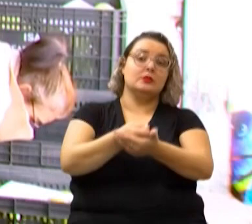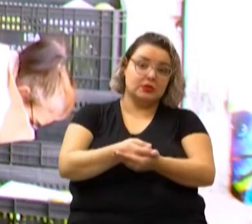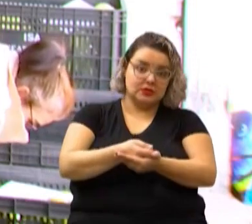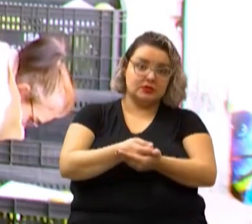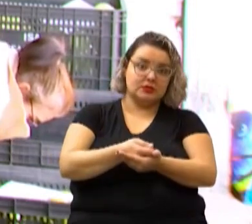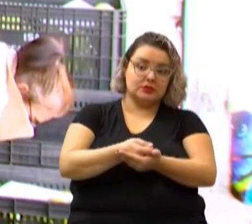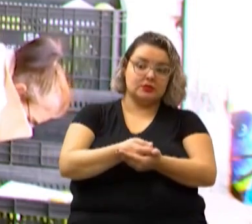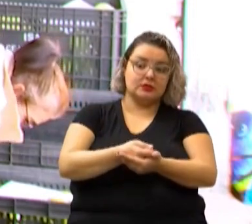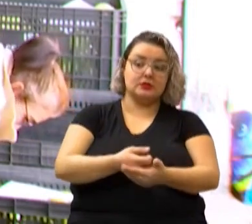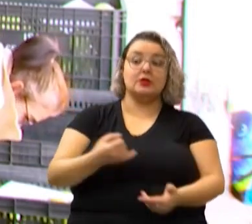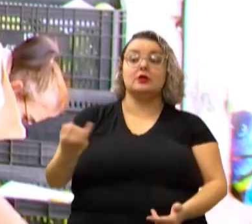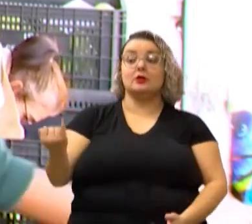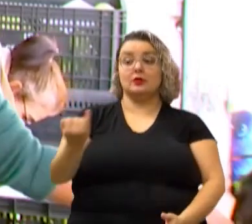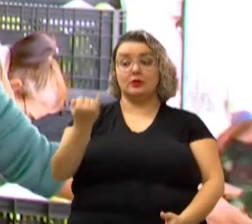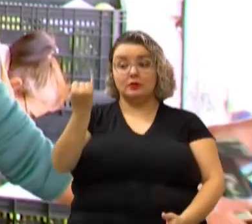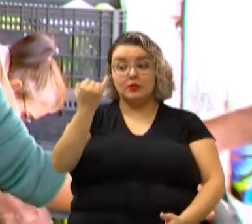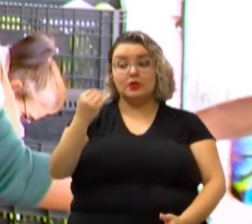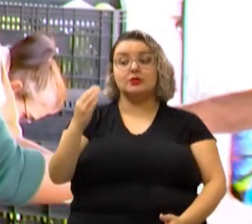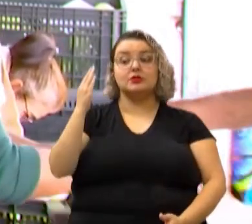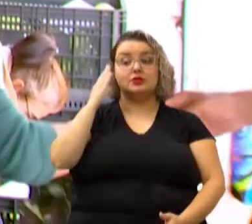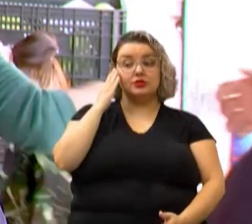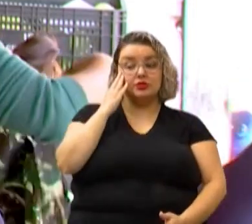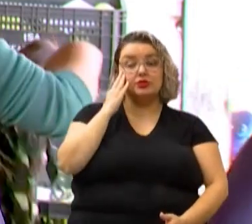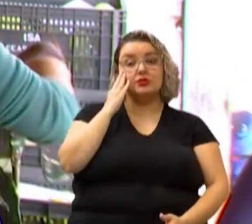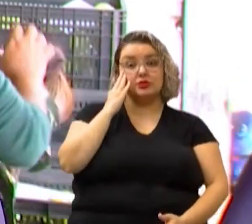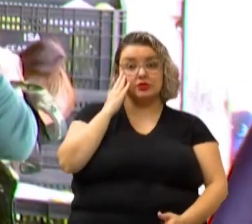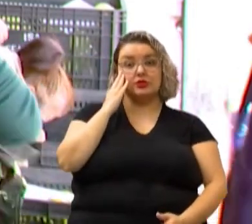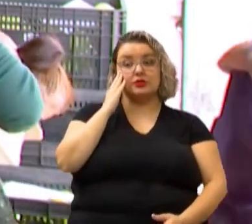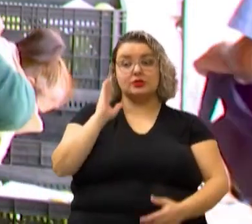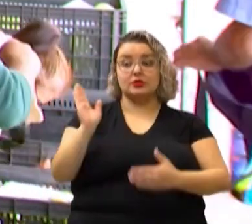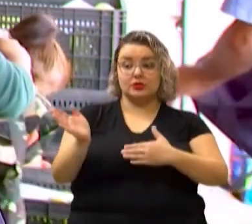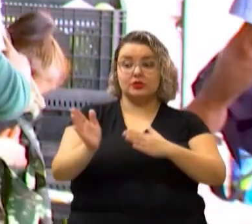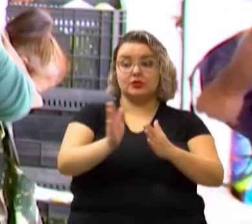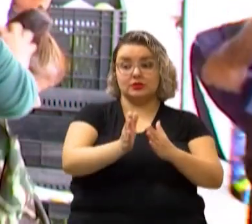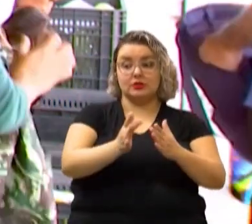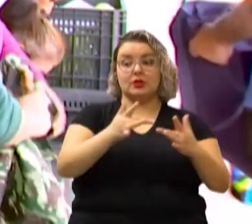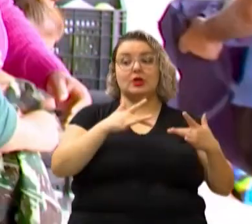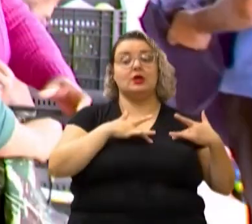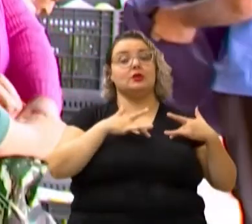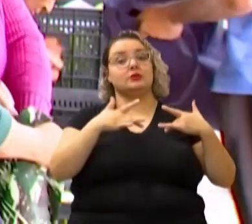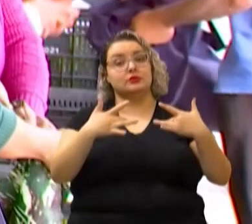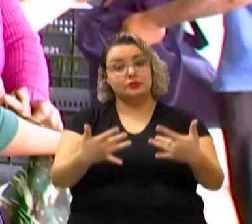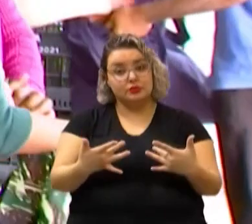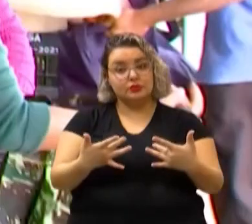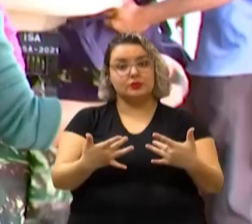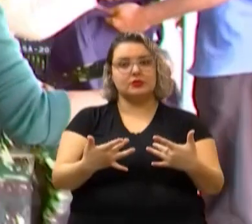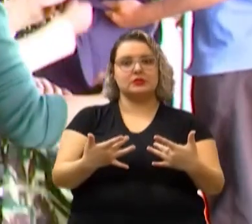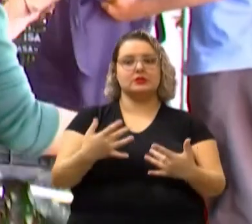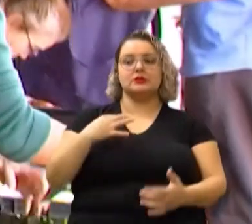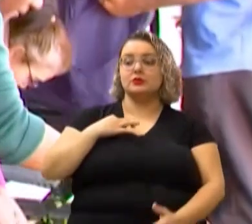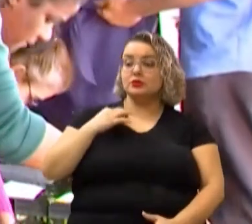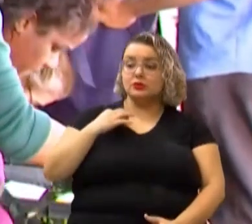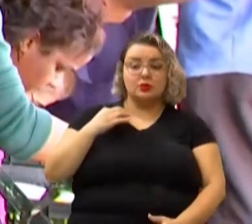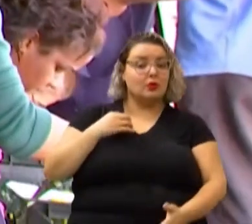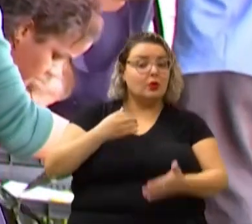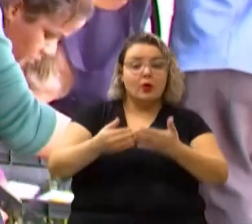direito e ela precisa ser garantida. Então, a importância de você entender isso, direcionar essa